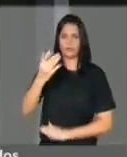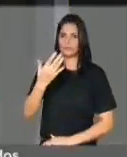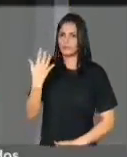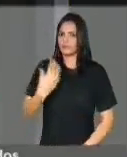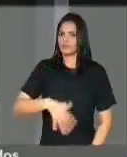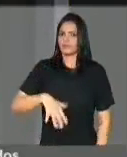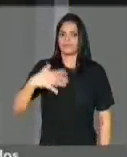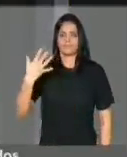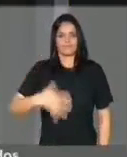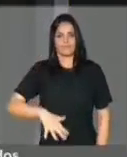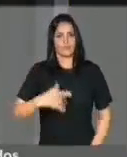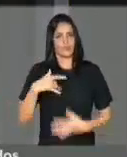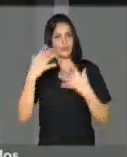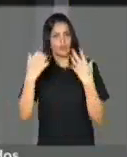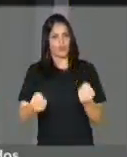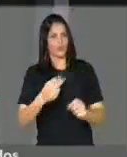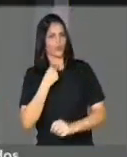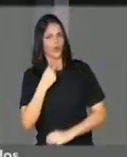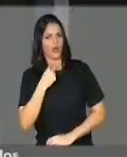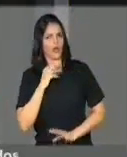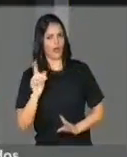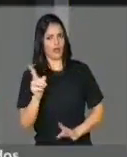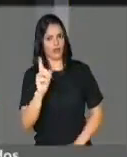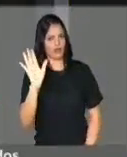devem ser admitidos.